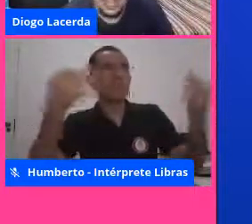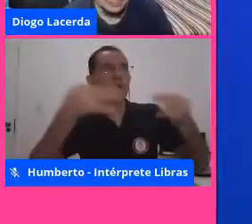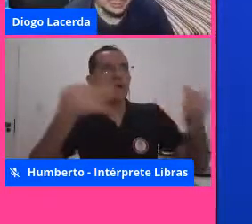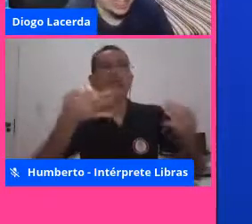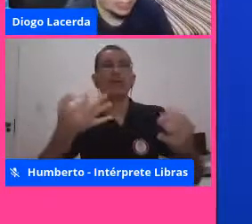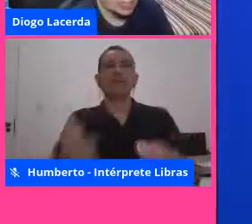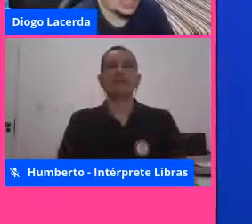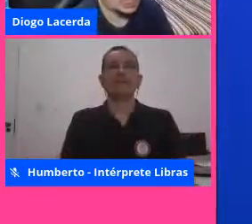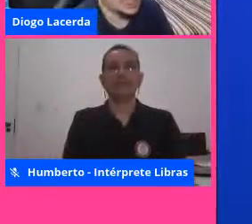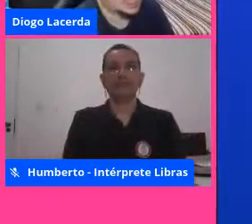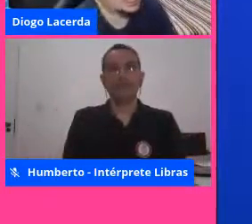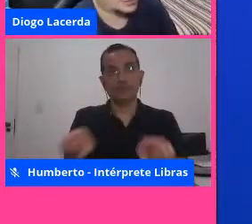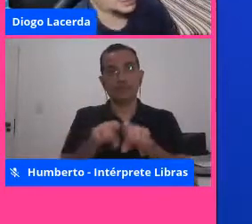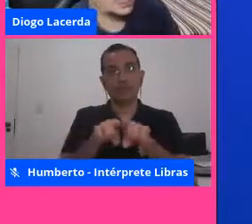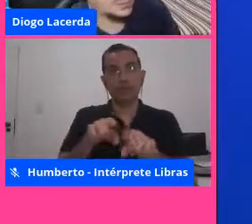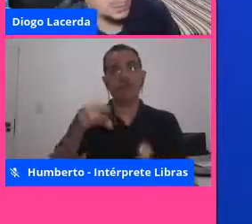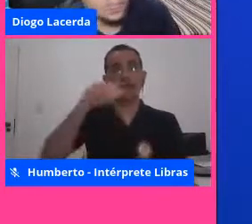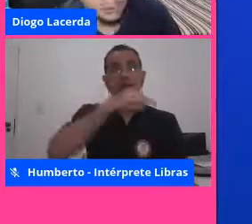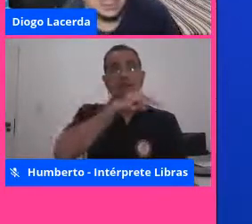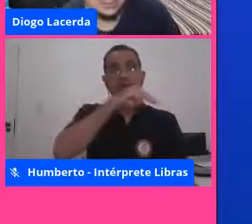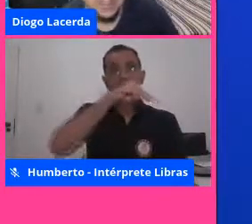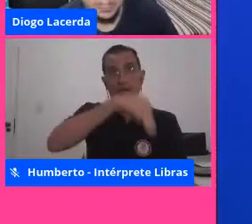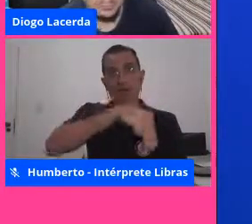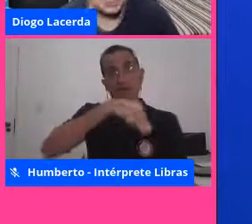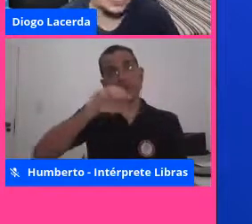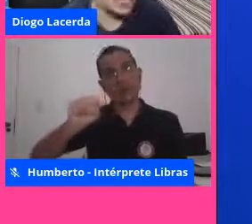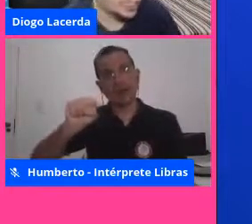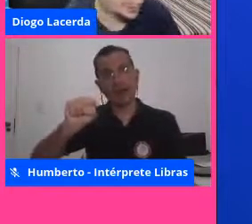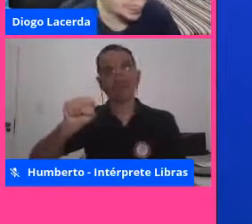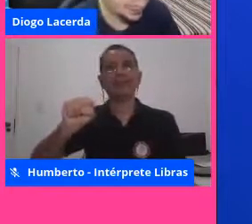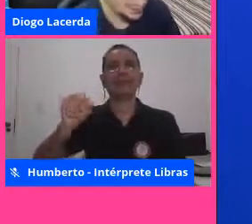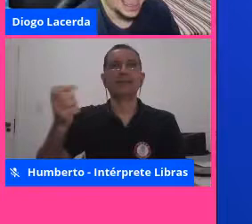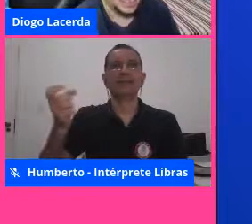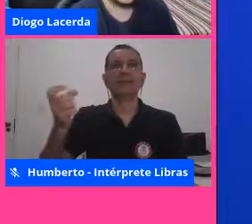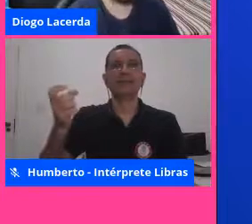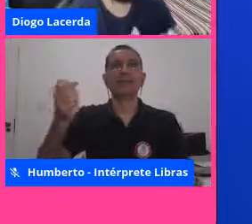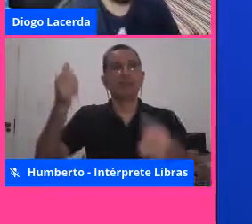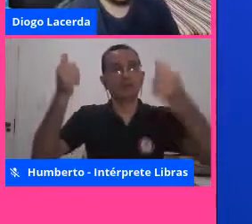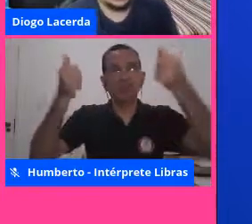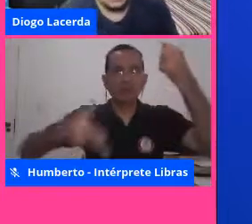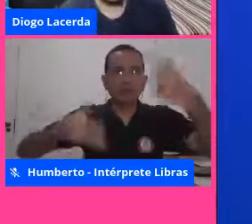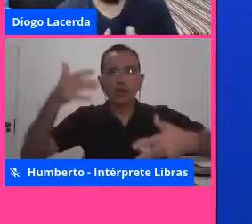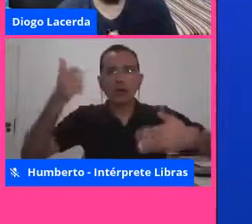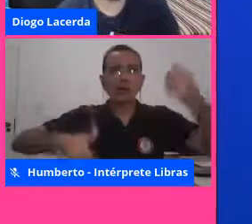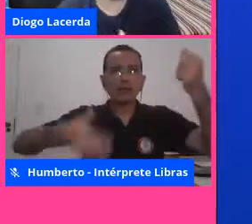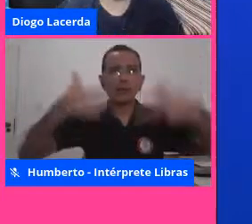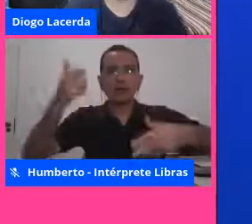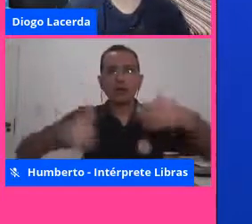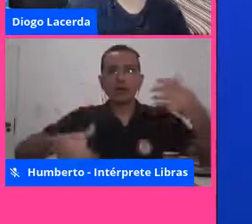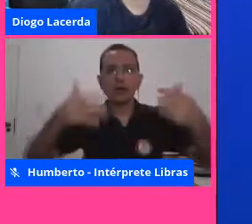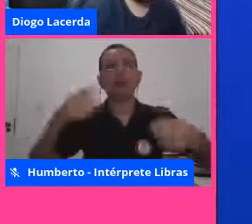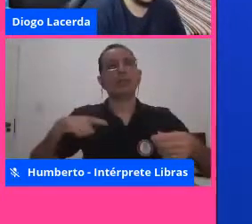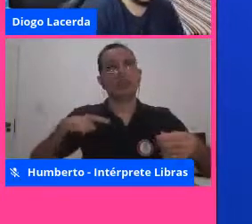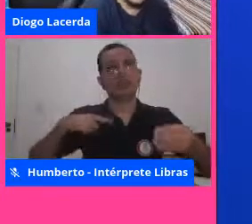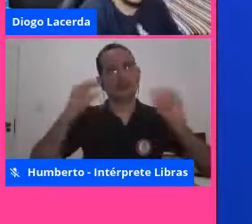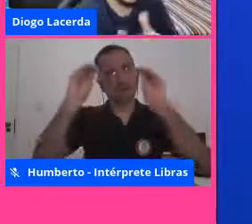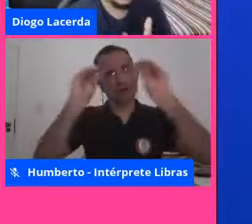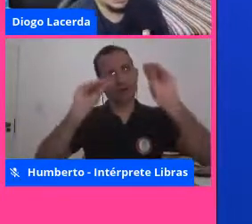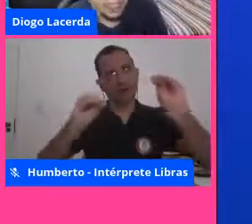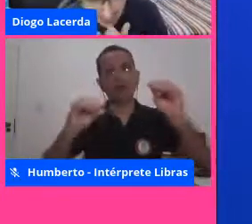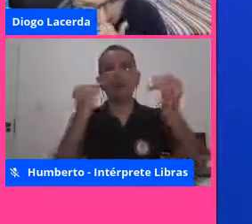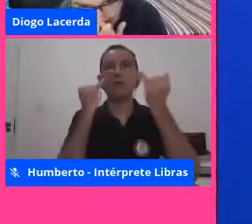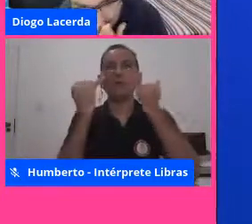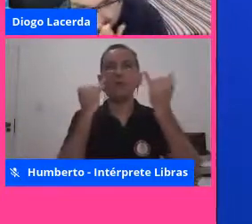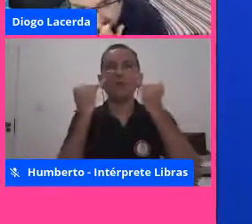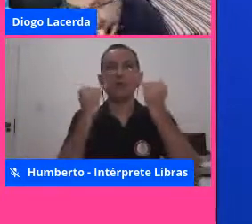do Ministério da Saúde, do Ministério da Anvisa, de como utilizar esse protetor, de como fazer a higienização desses protetores.